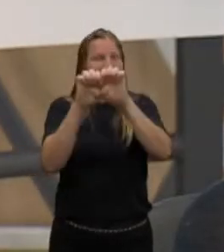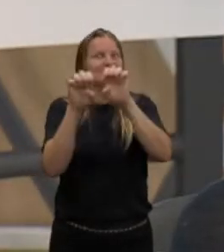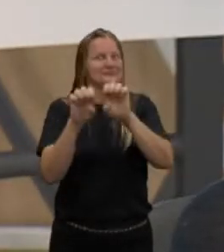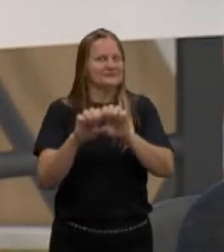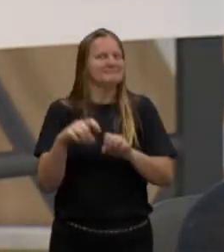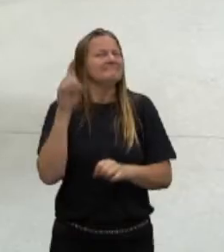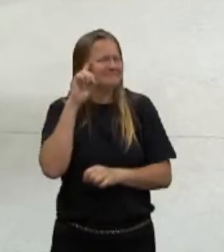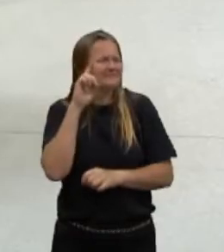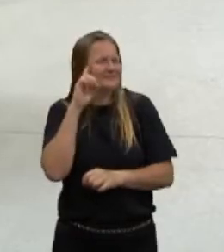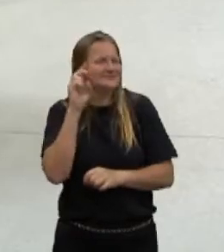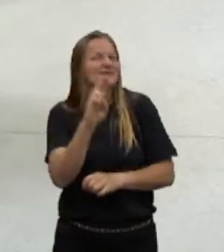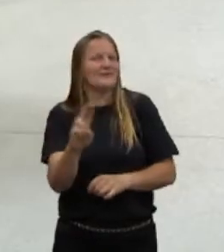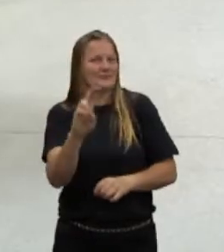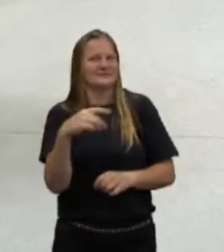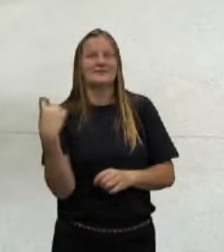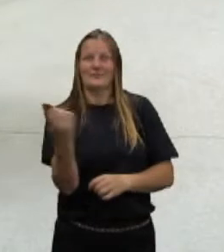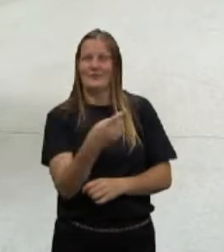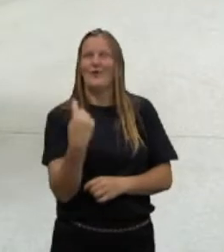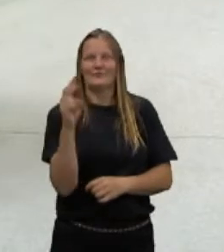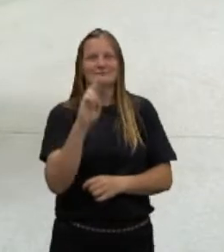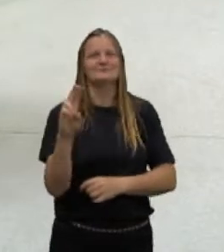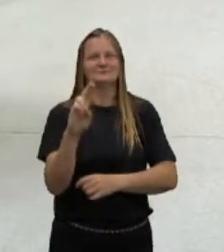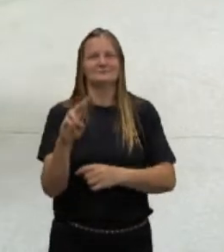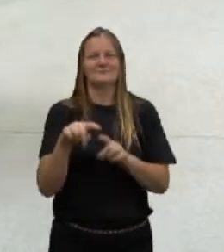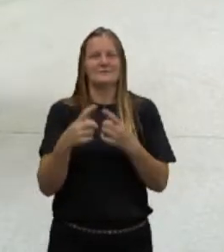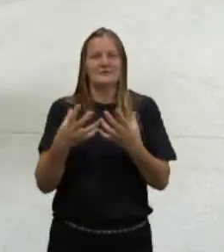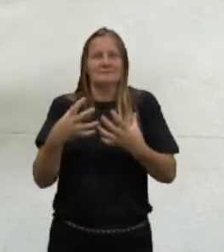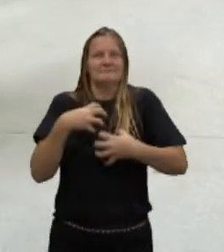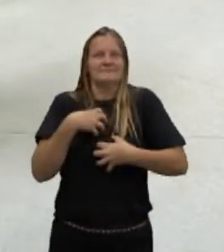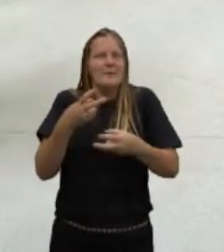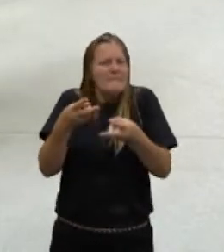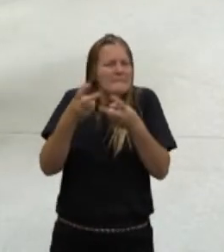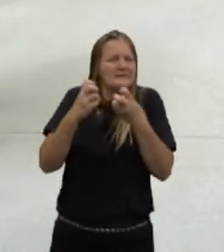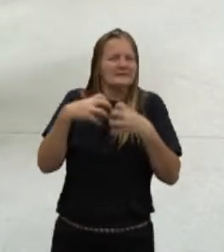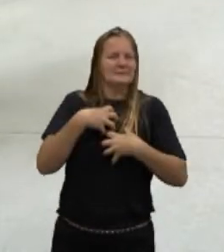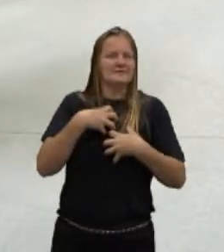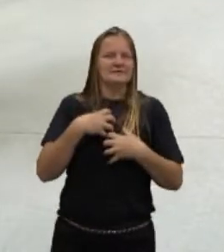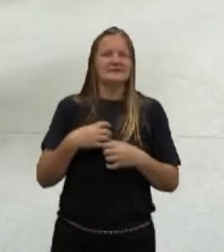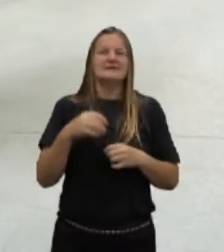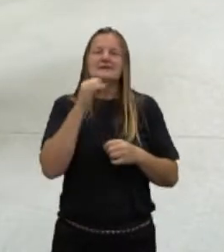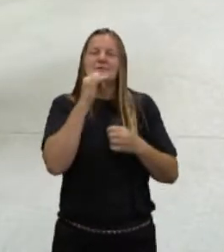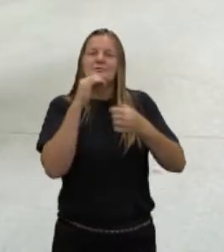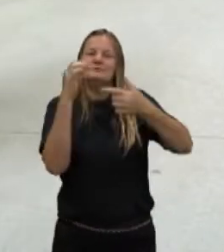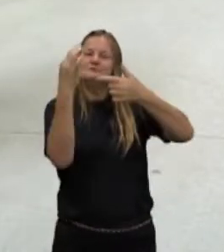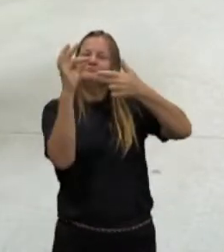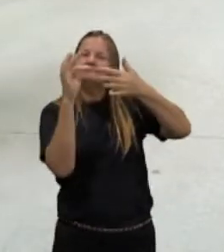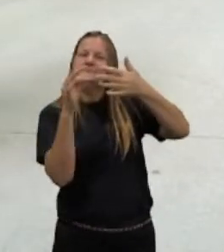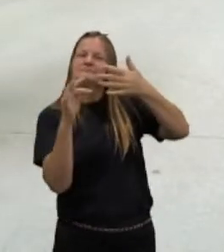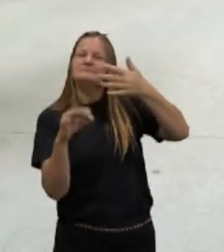nosso dia a dia sem se dar conta. Por exemplo, quando a gente faz uma enumeração numa frase.